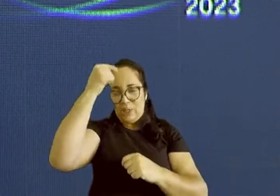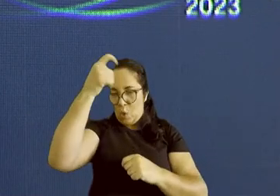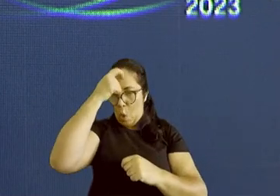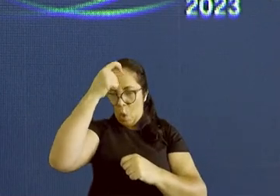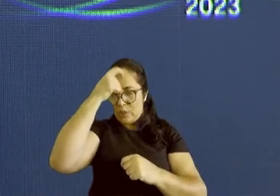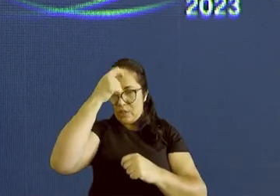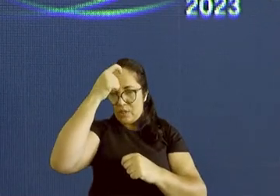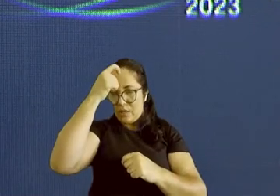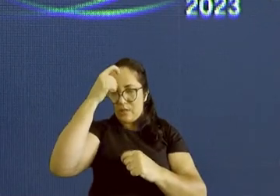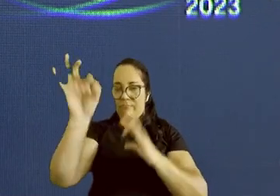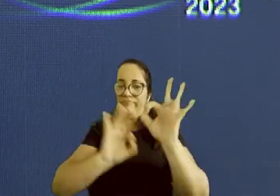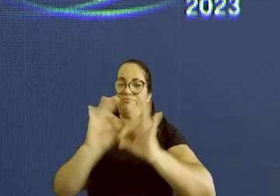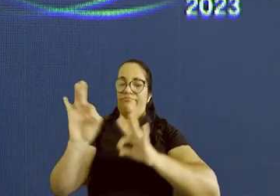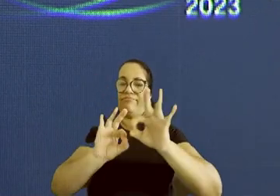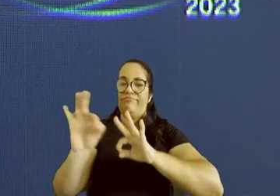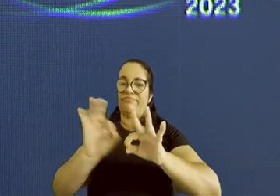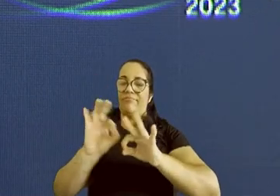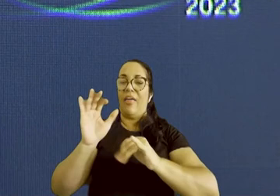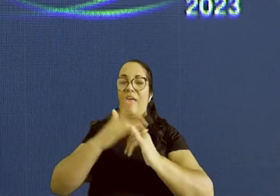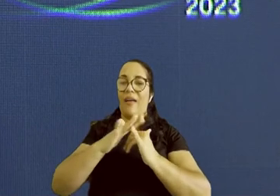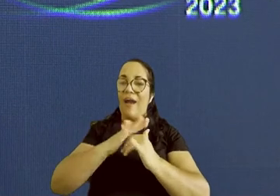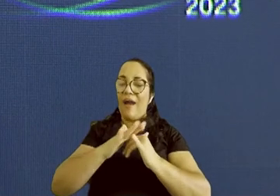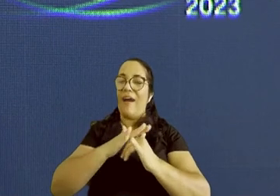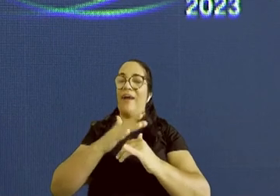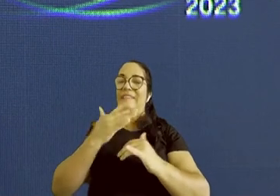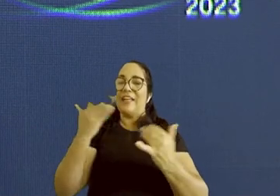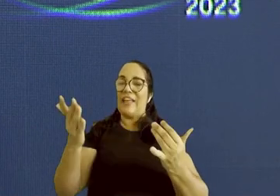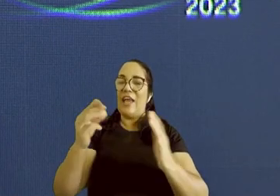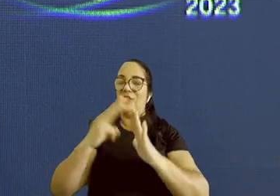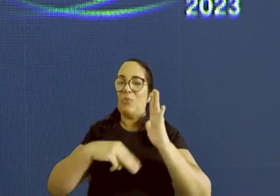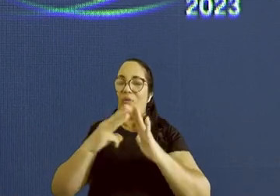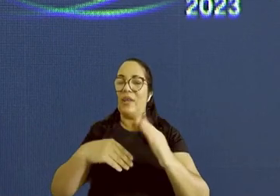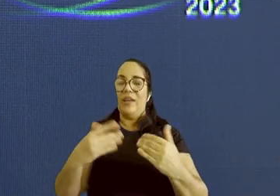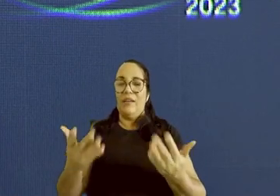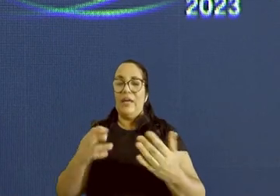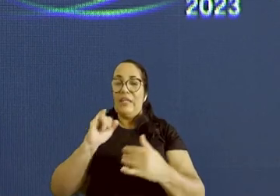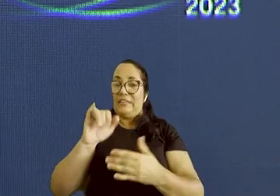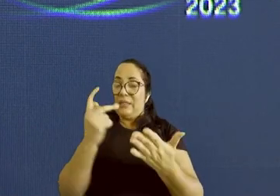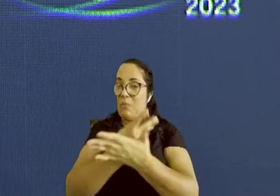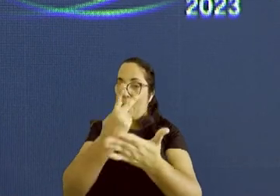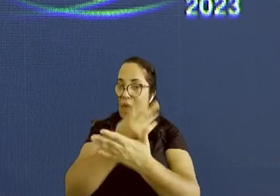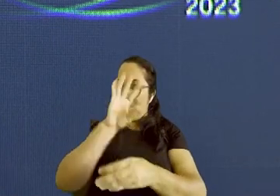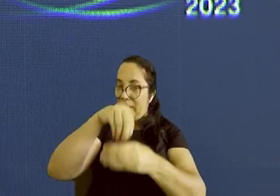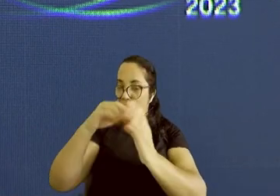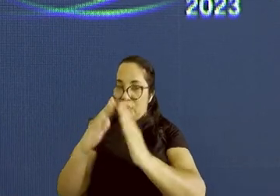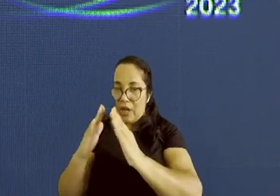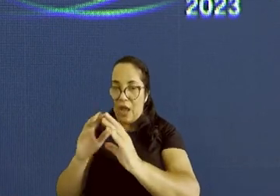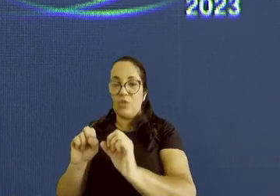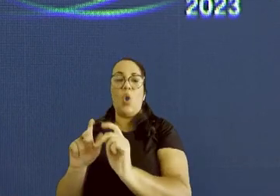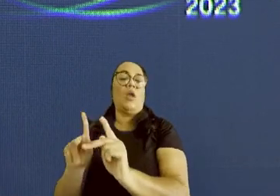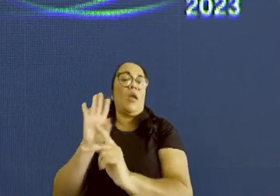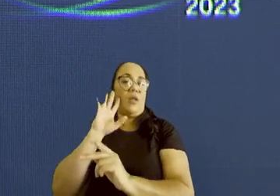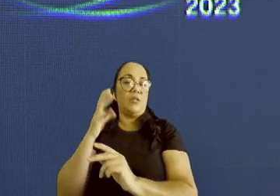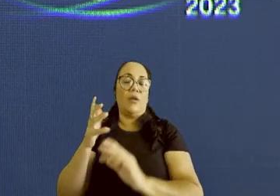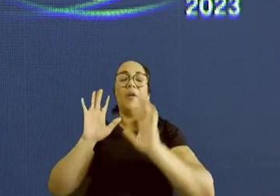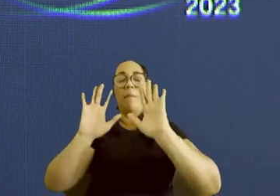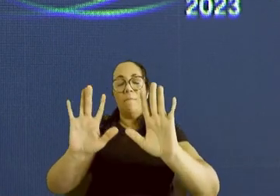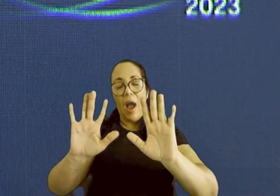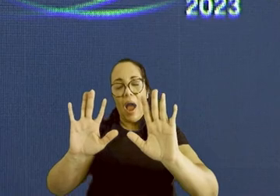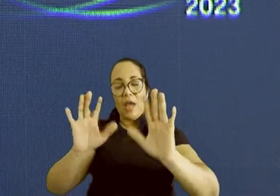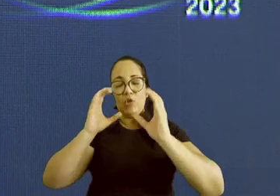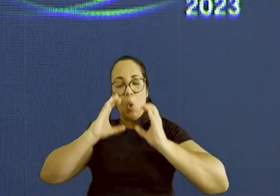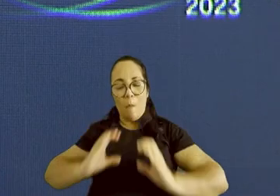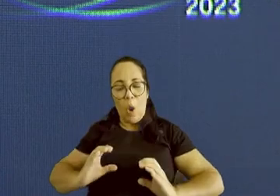A não ser que seja uma coisa pequena que se resolve dentro de casa tudo bem mas mas a gente vê muito muito esse comportamento e muitas